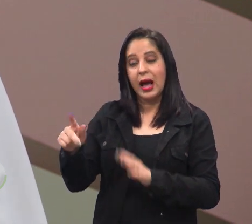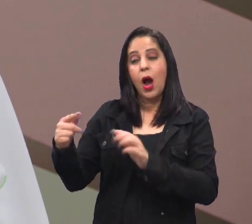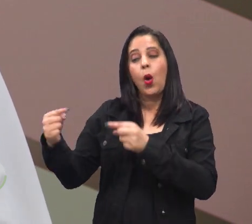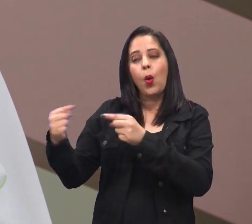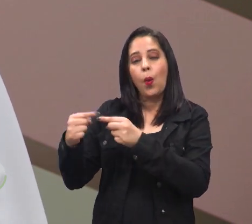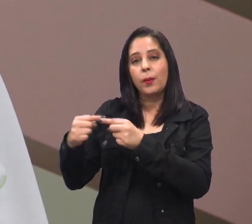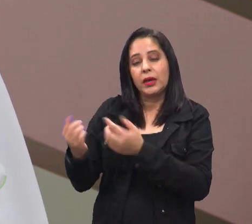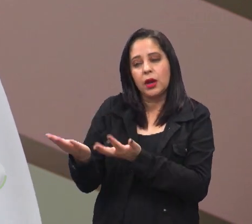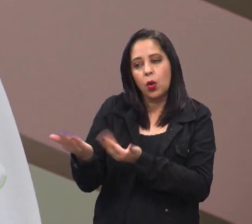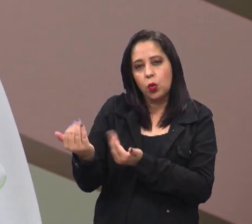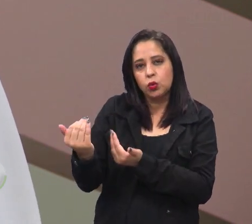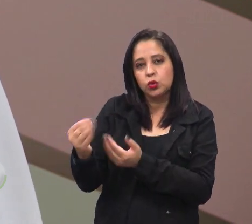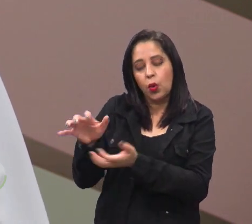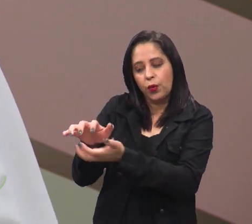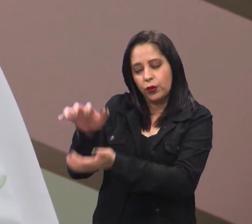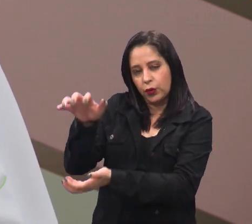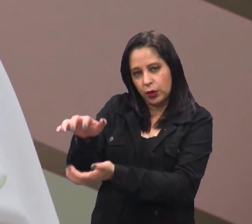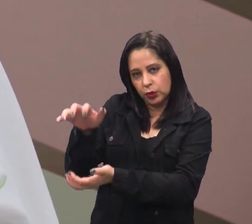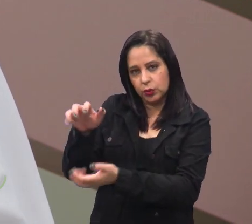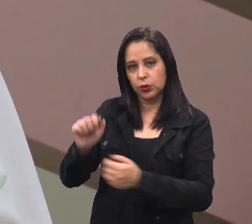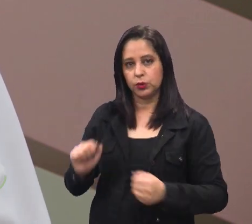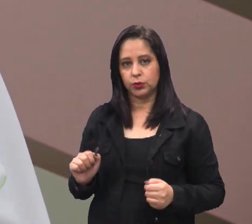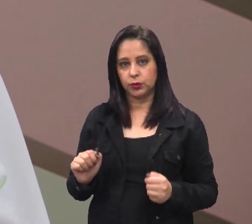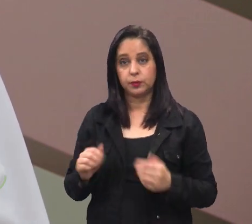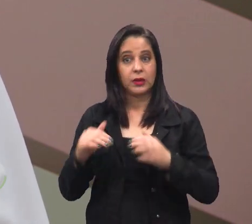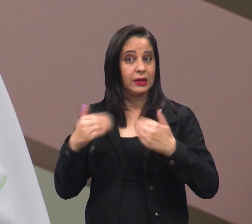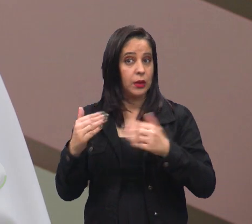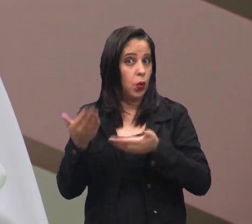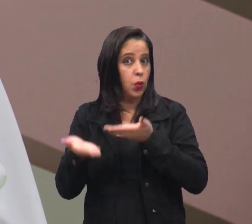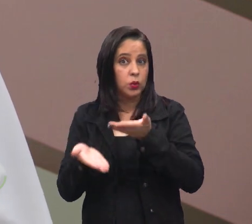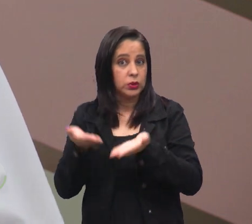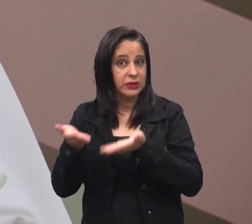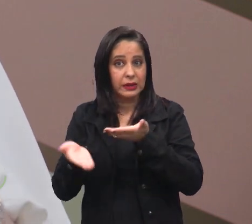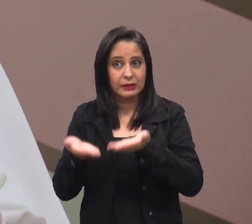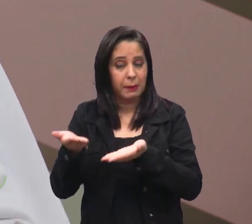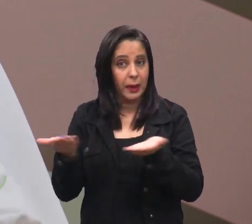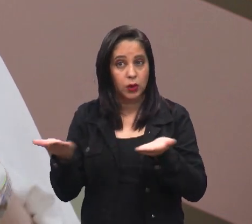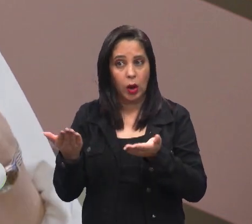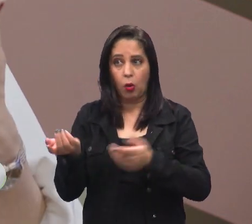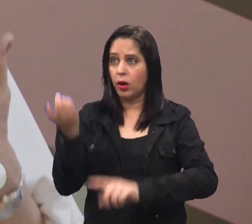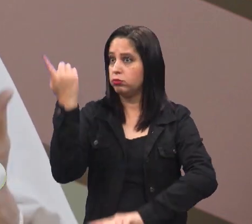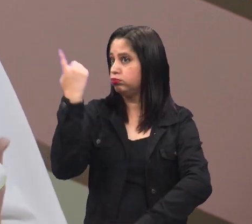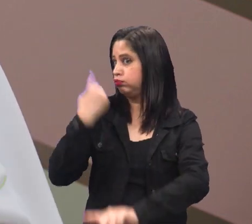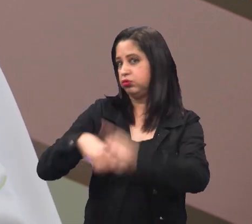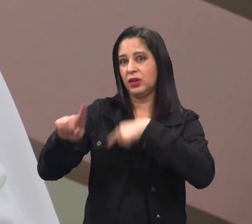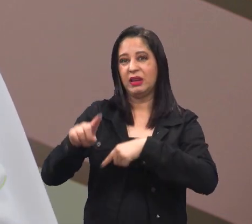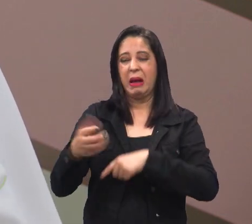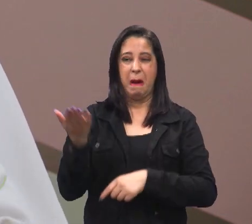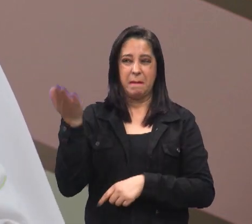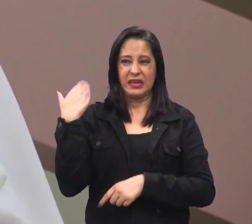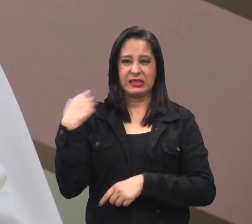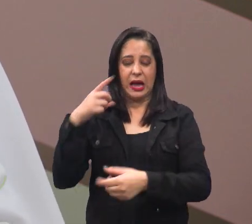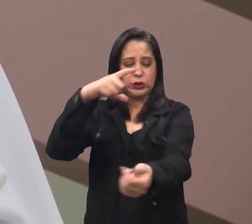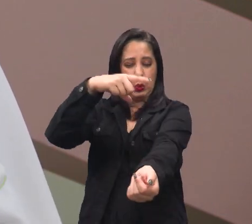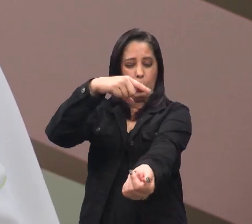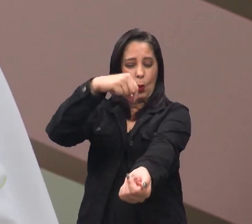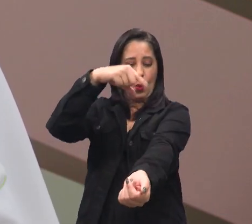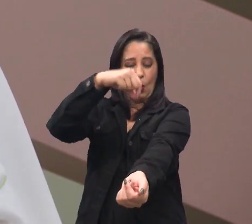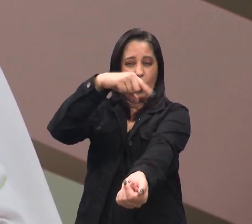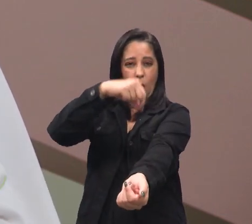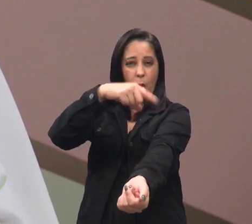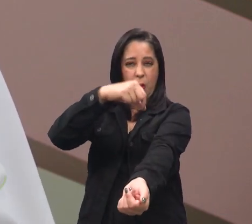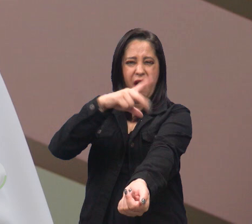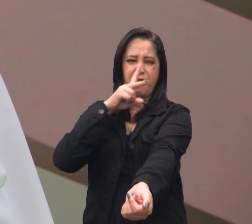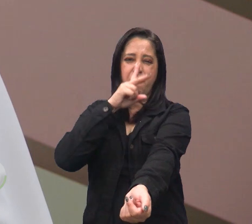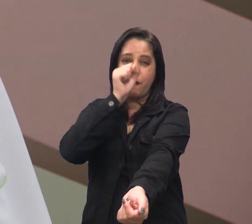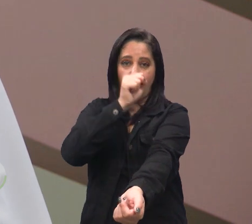idade, também muda o tipo de leucemia. E o tratamento avançou muito. Antes era um tratamento com quimioterapia pesada, hoje se avançou muito